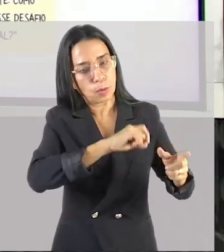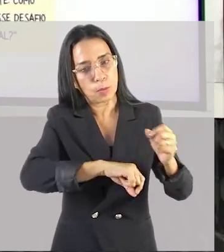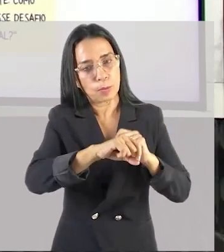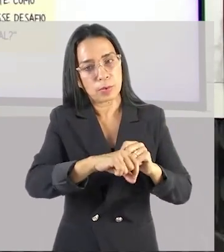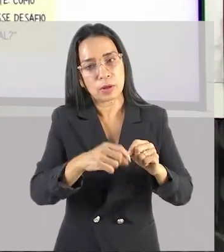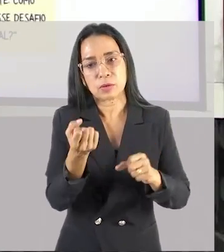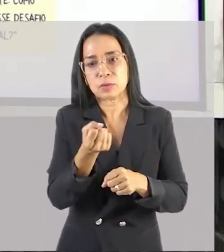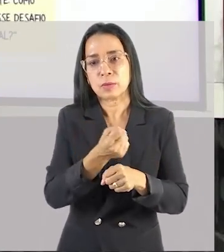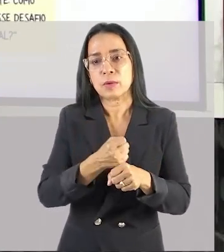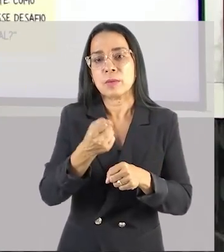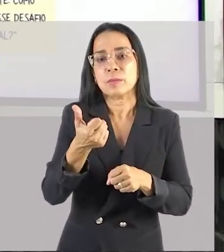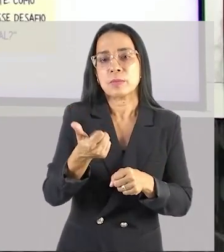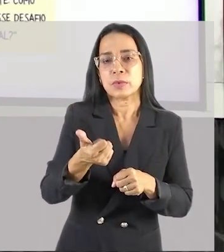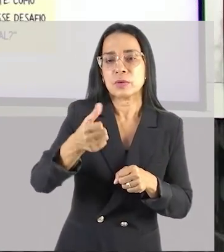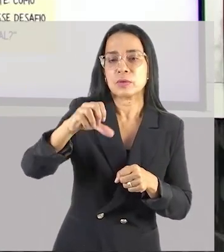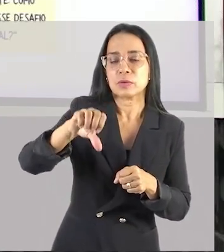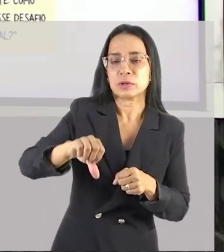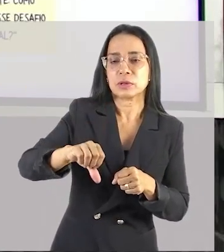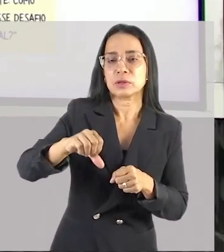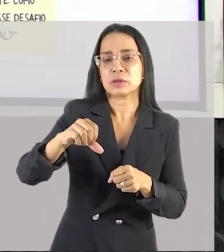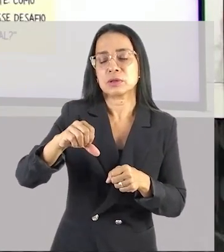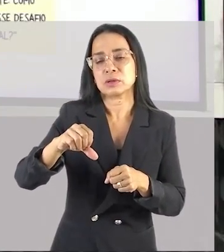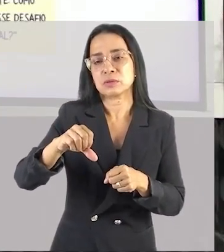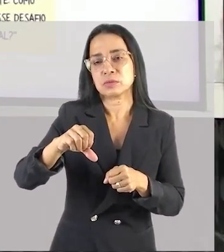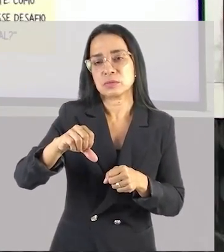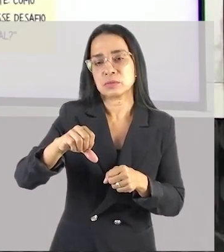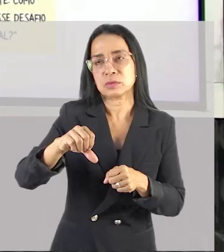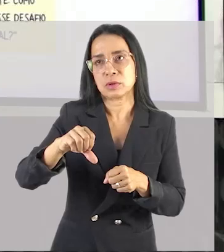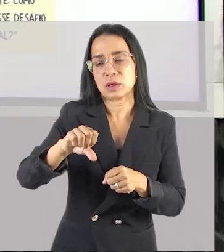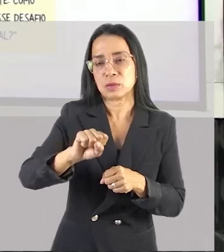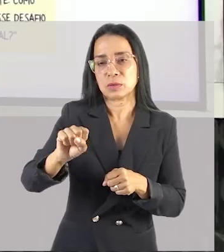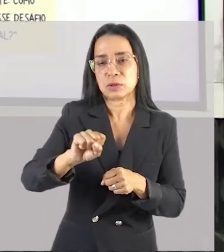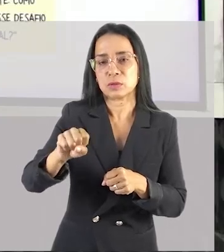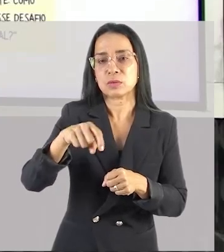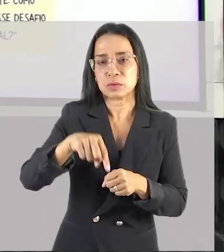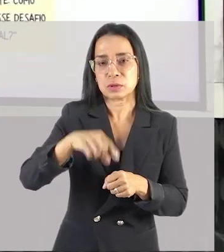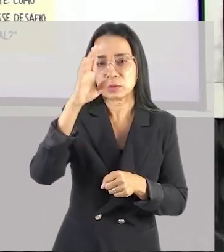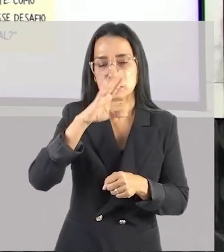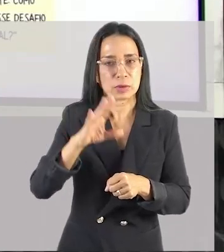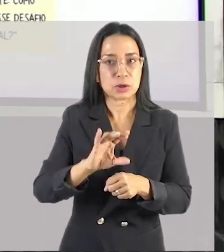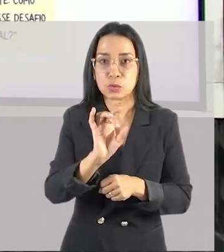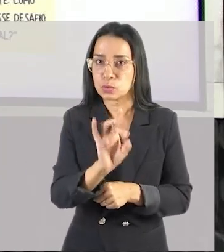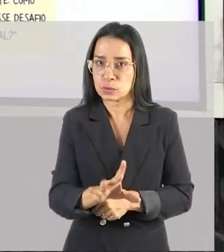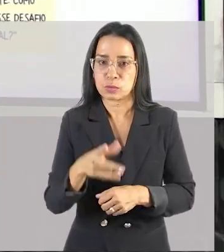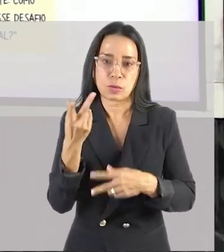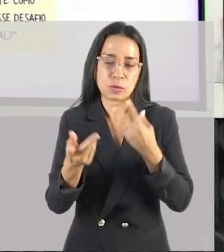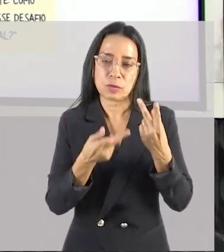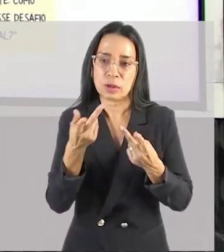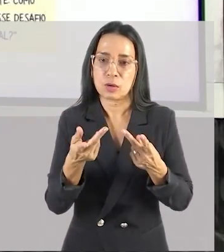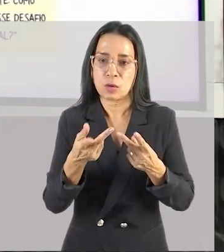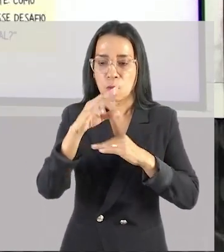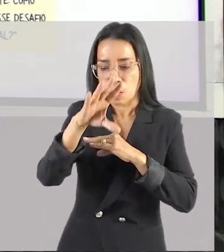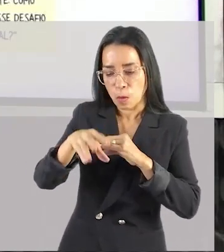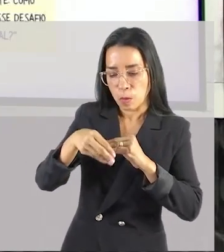direito da criança somente na Constituição de 1988 no Brasil. E o Estatuto, que é a